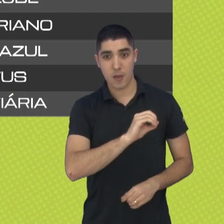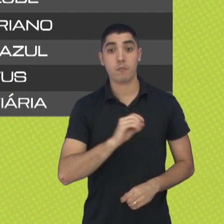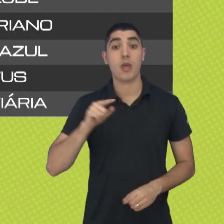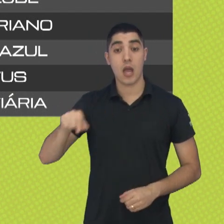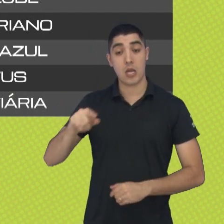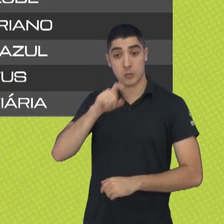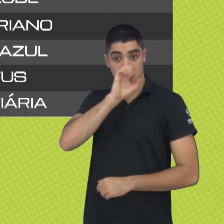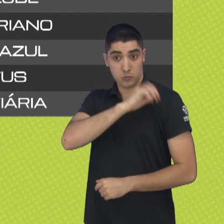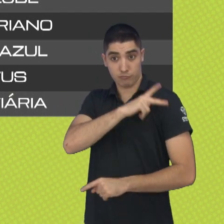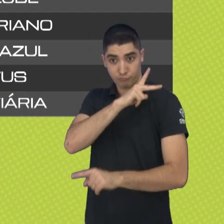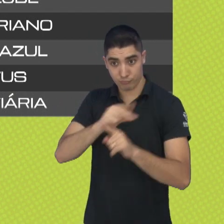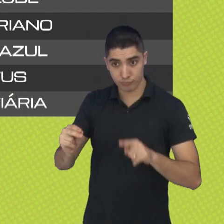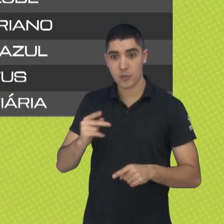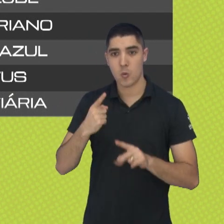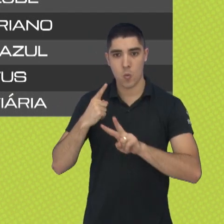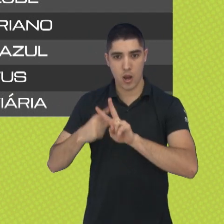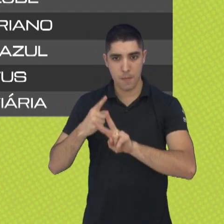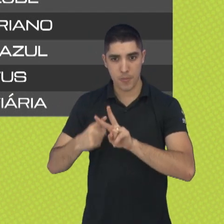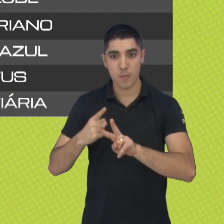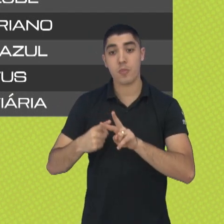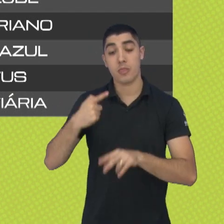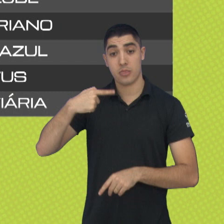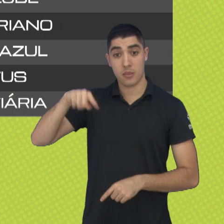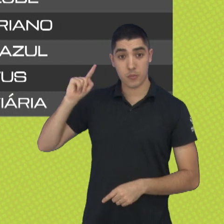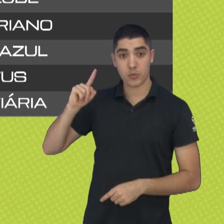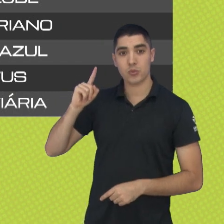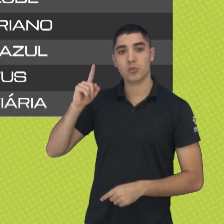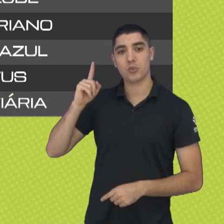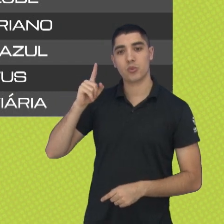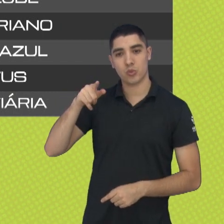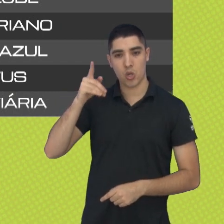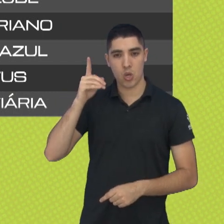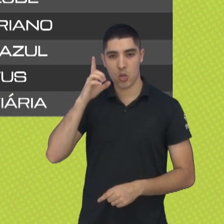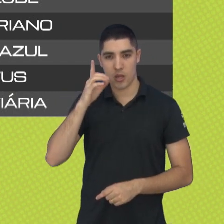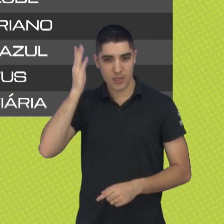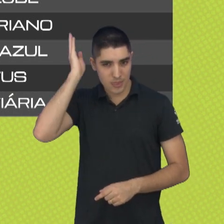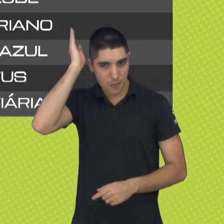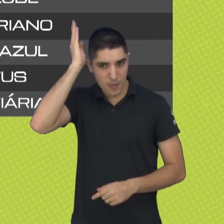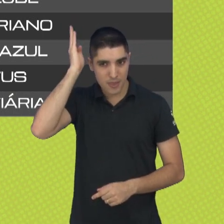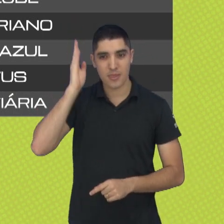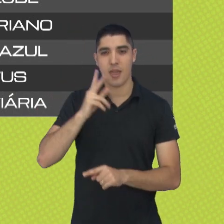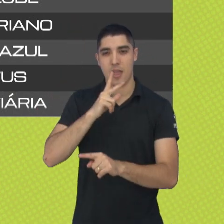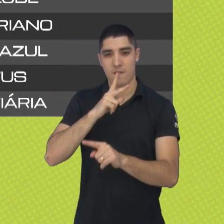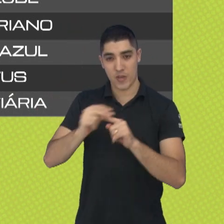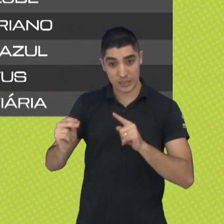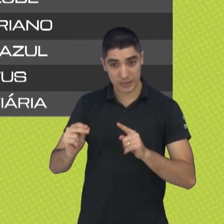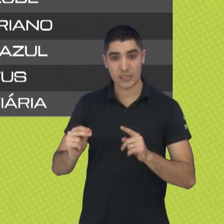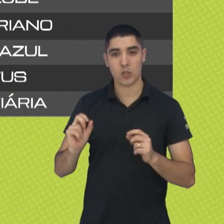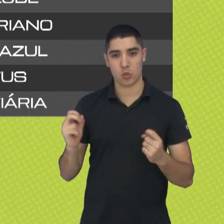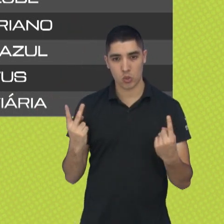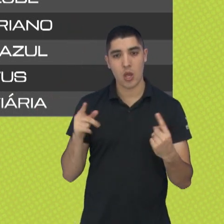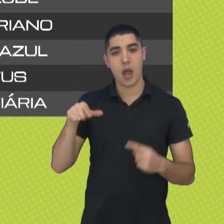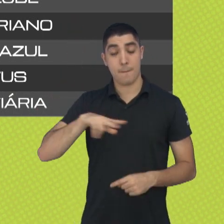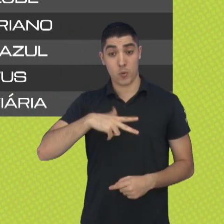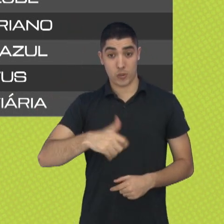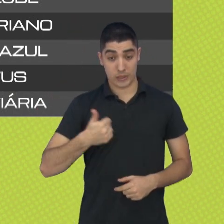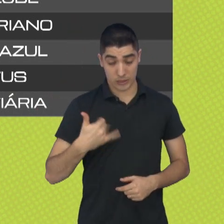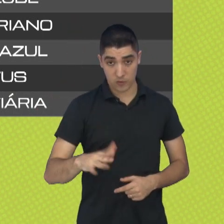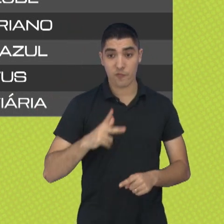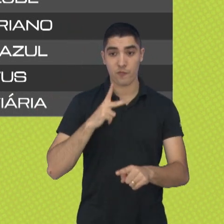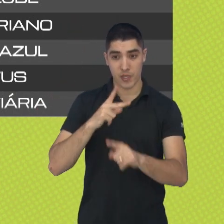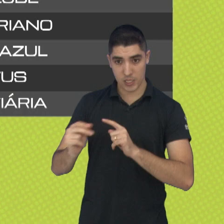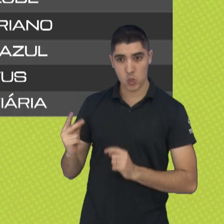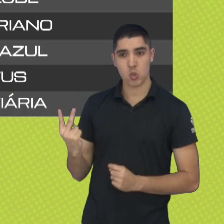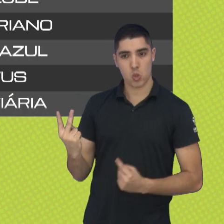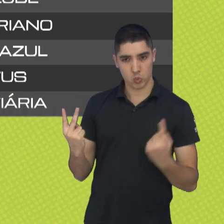o Taubaté finalmente ganhou a primeira, 2-1 para cima do Monte Azul. Portuguesa Santista venceu 2-1 a equipe do Juventus e o Comercial